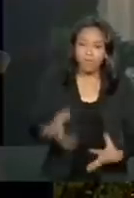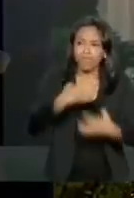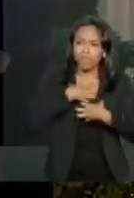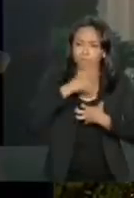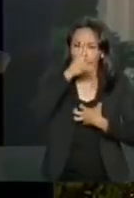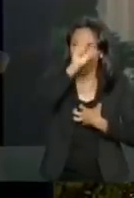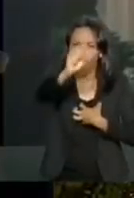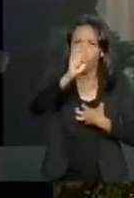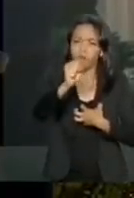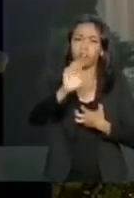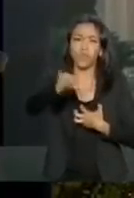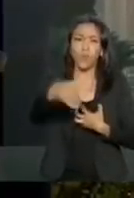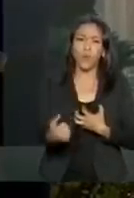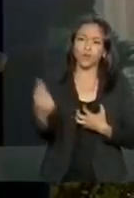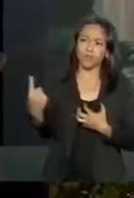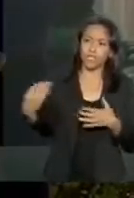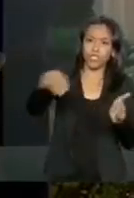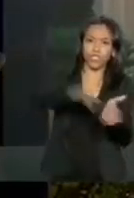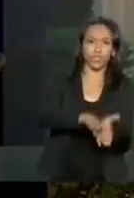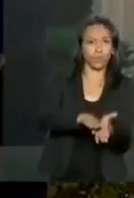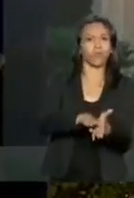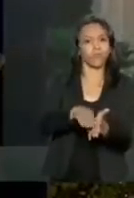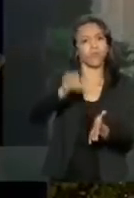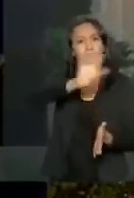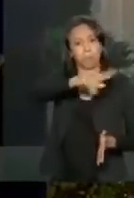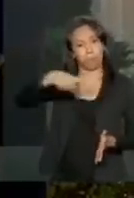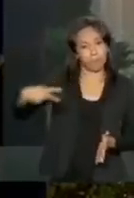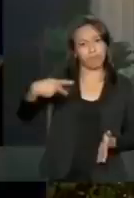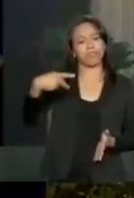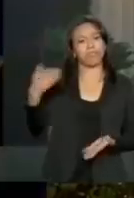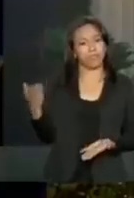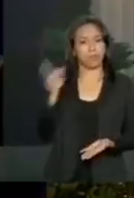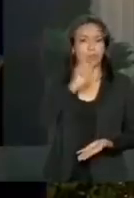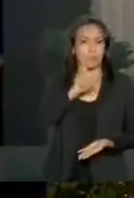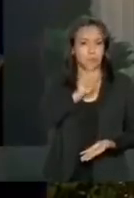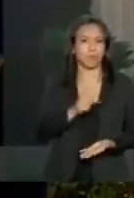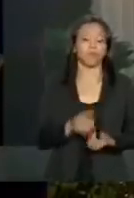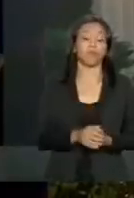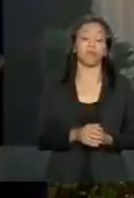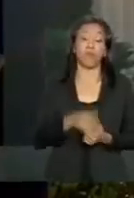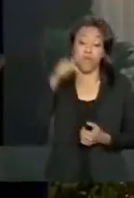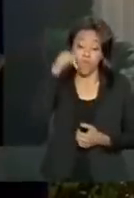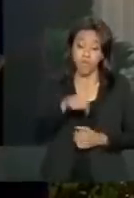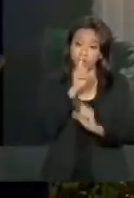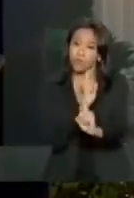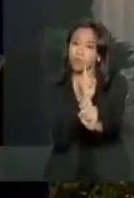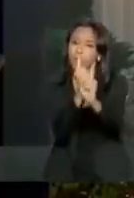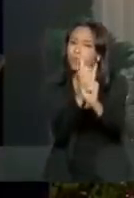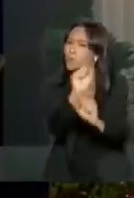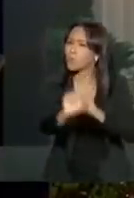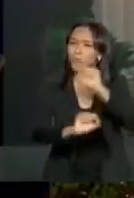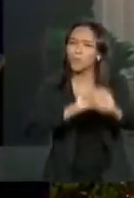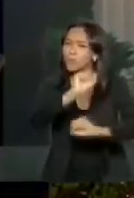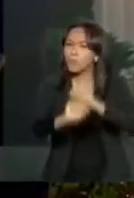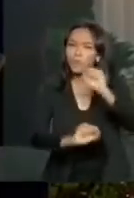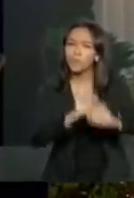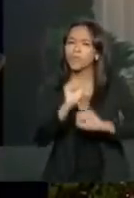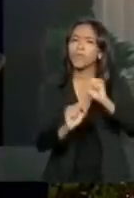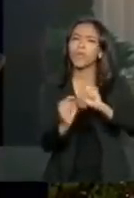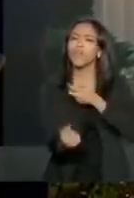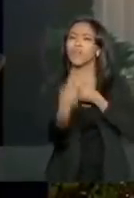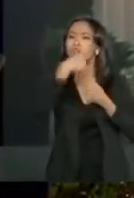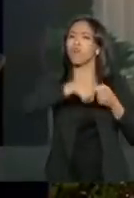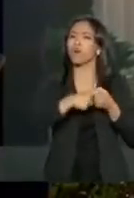Vossa Excelência na presidência. Este nosso encontro retoma uma antiga tradição